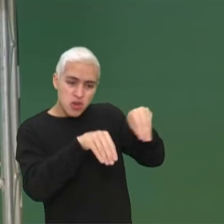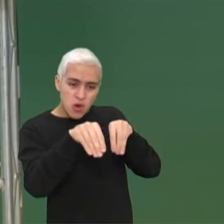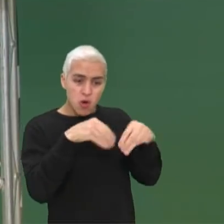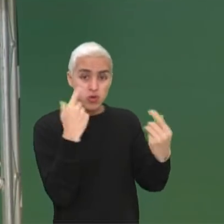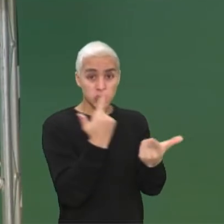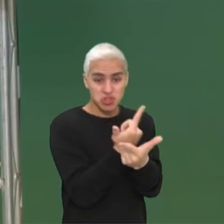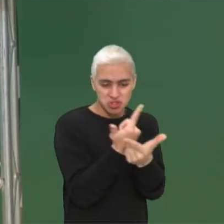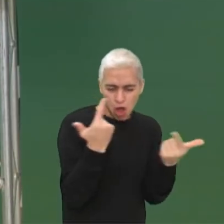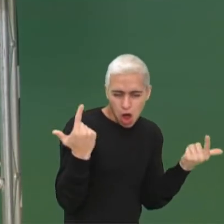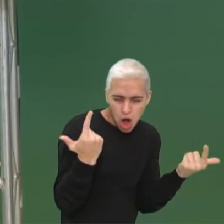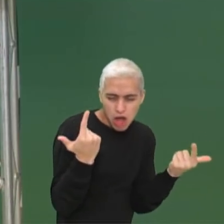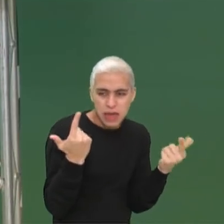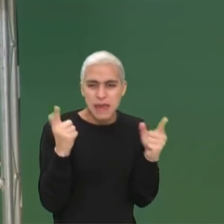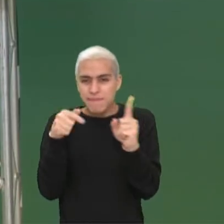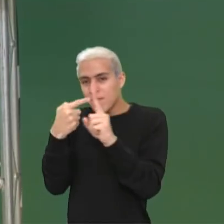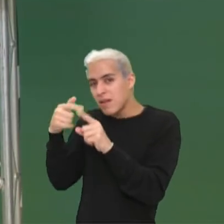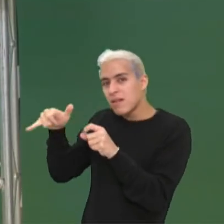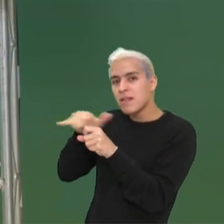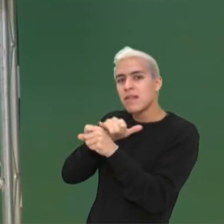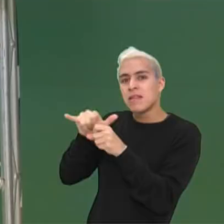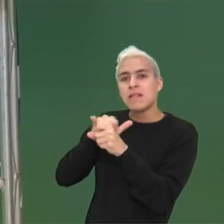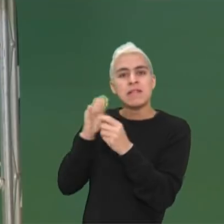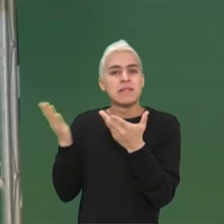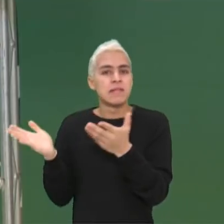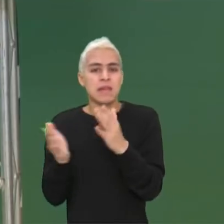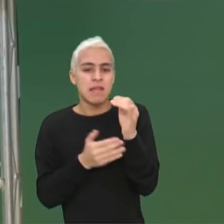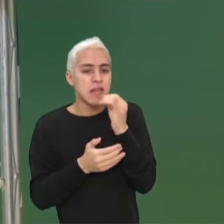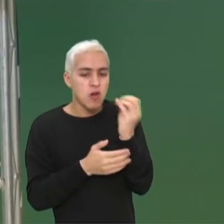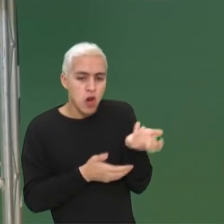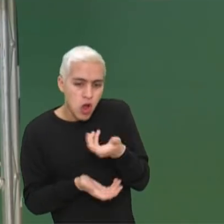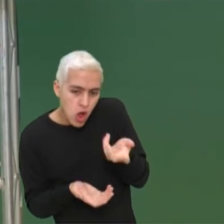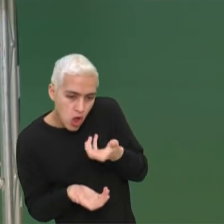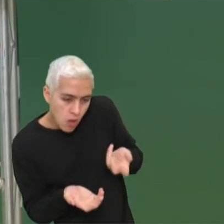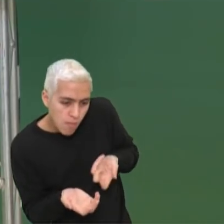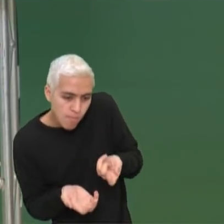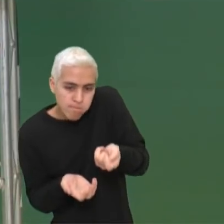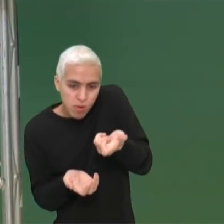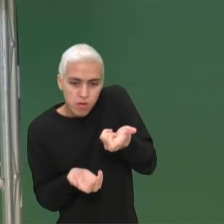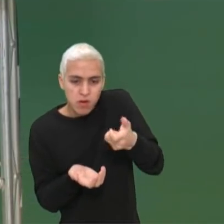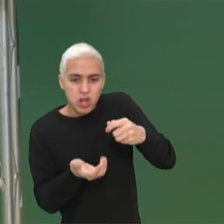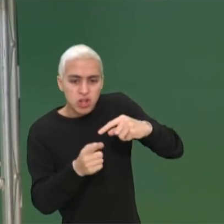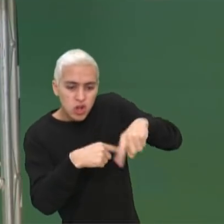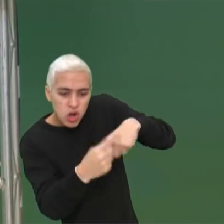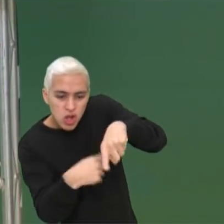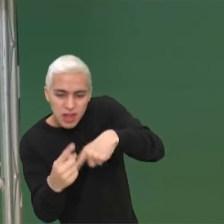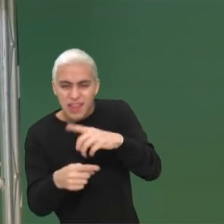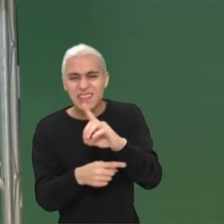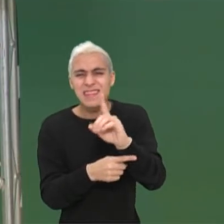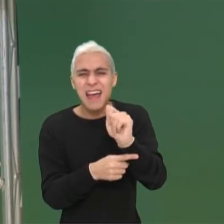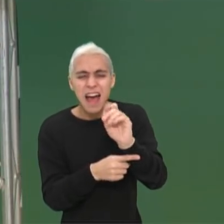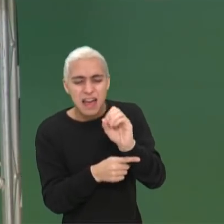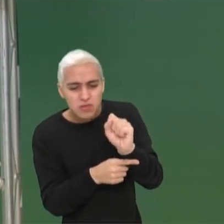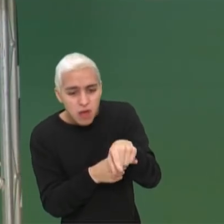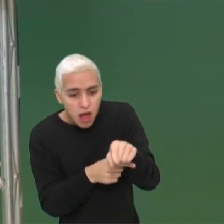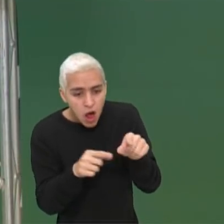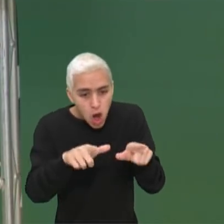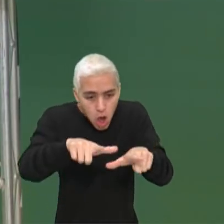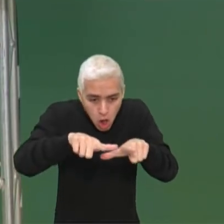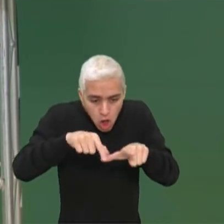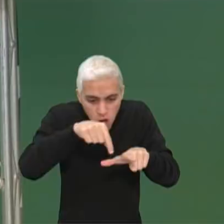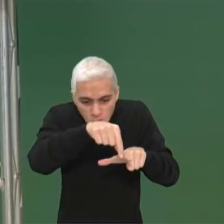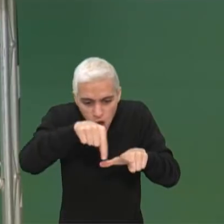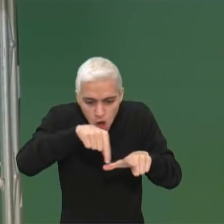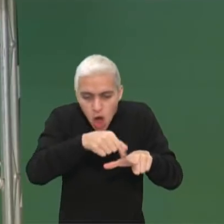sorte e tem estratégia. Então, por exemplo, rolei os dados. Então, se eu rolei os dados e tirei um número maior,